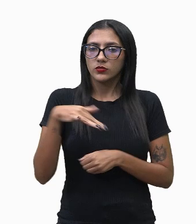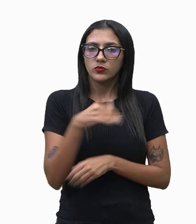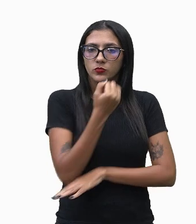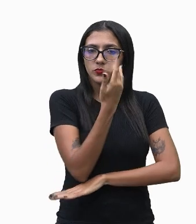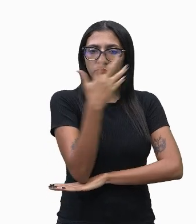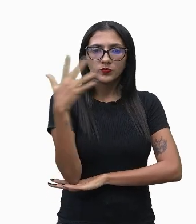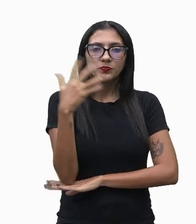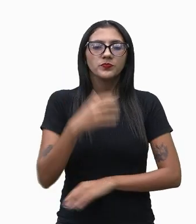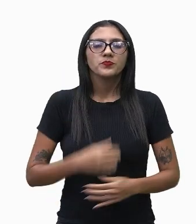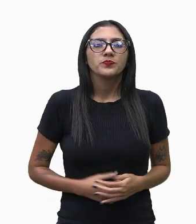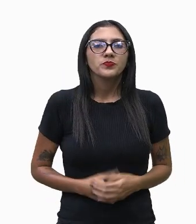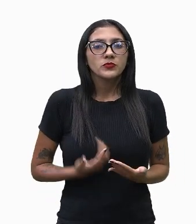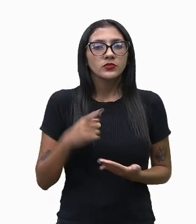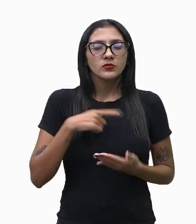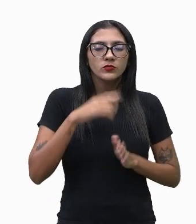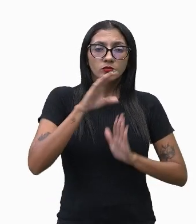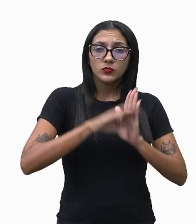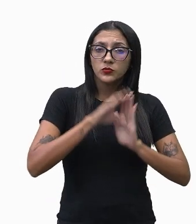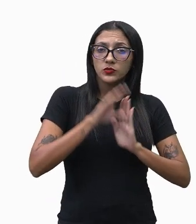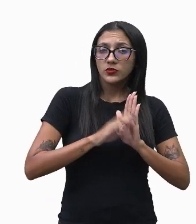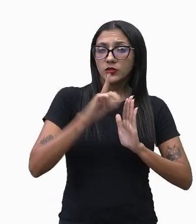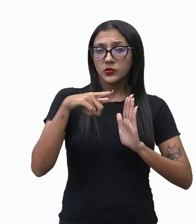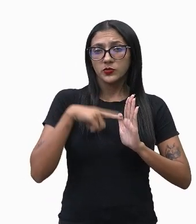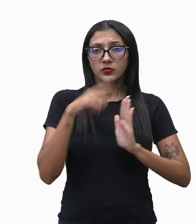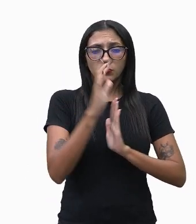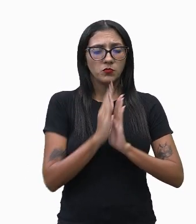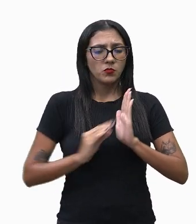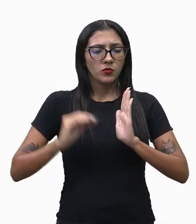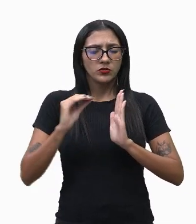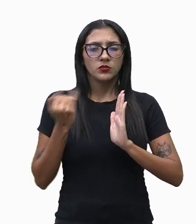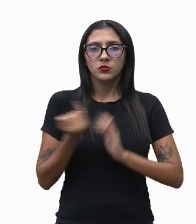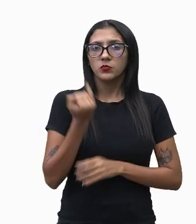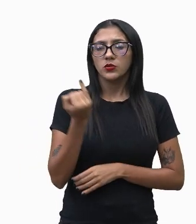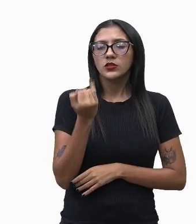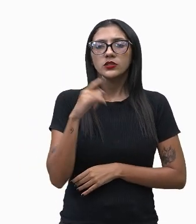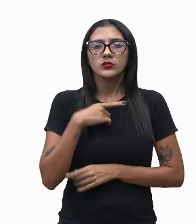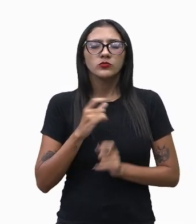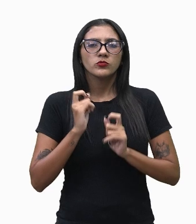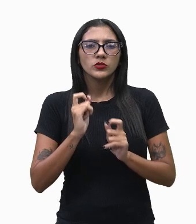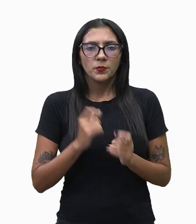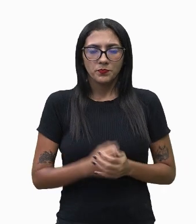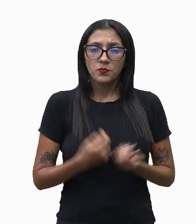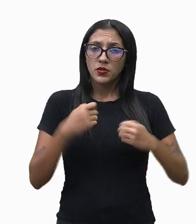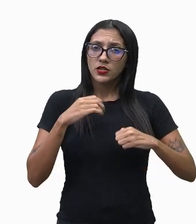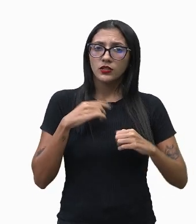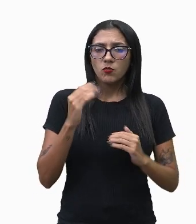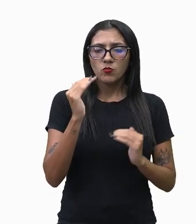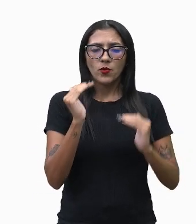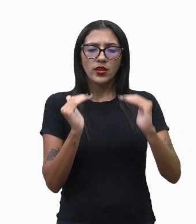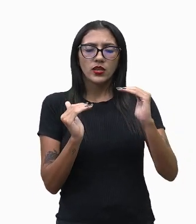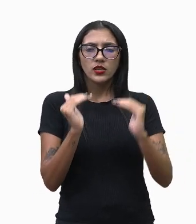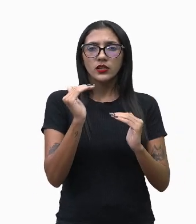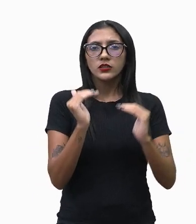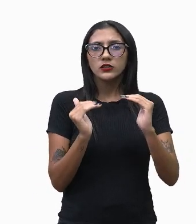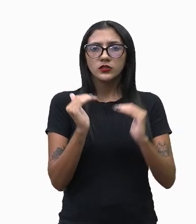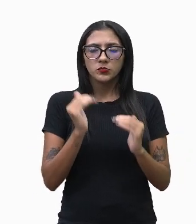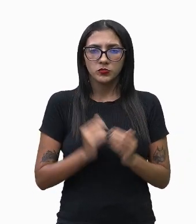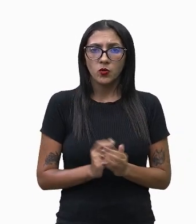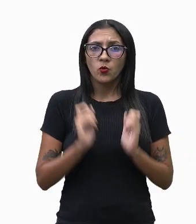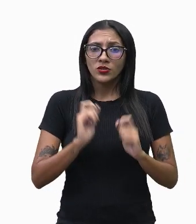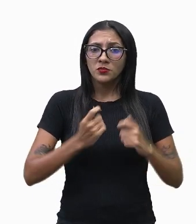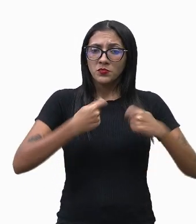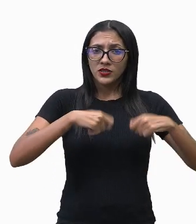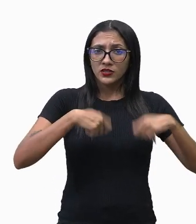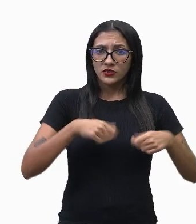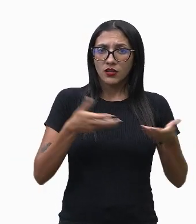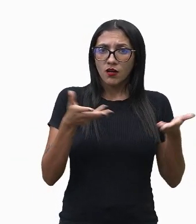sustentável é esse modelo, né, que se refere à busca de um equilíbrio entre as necessidades